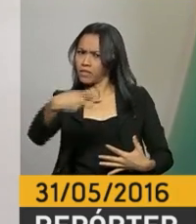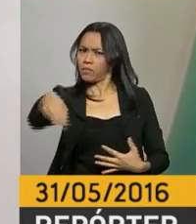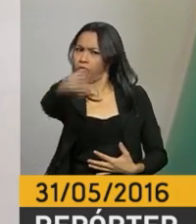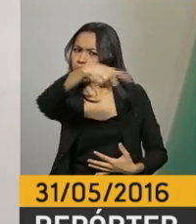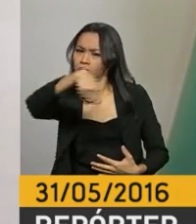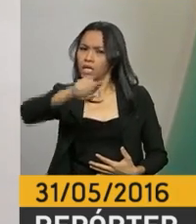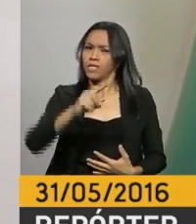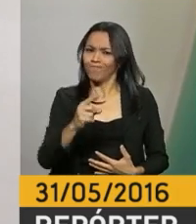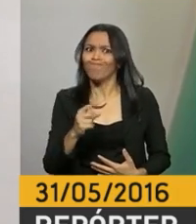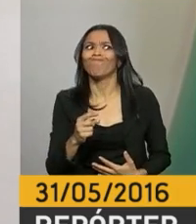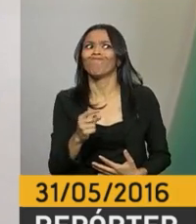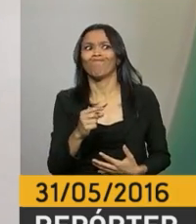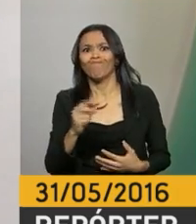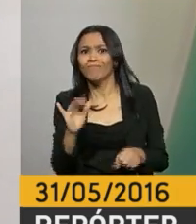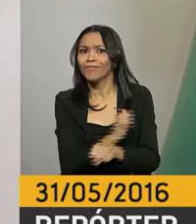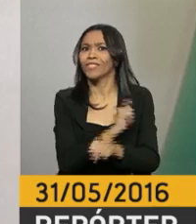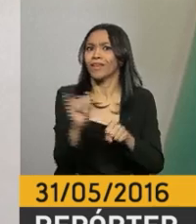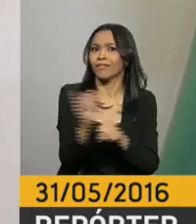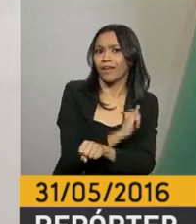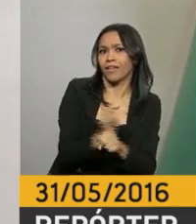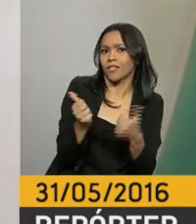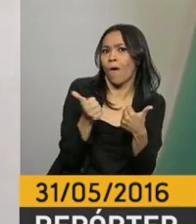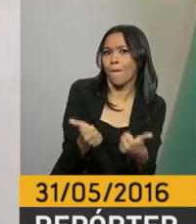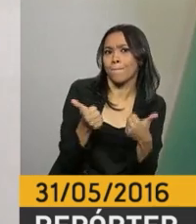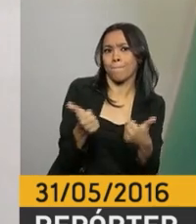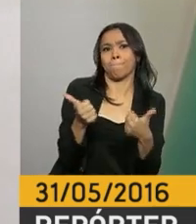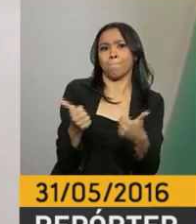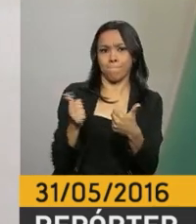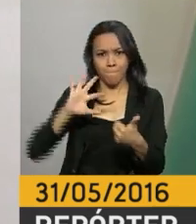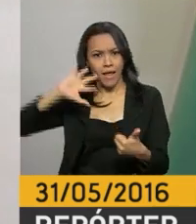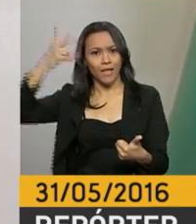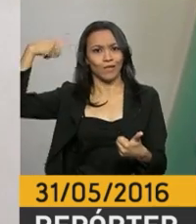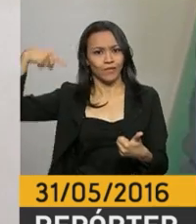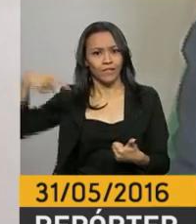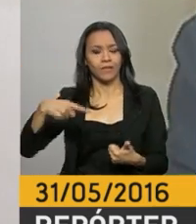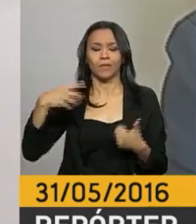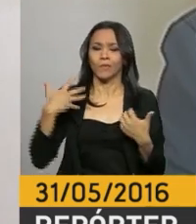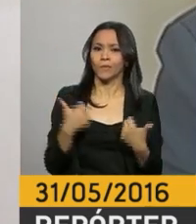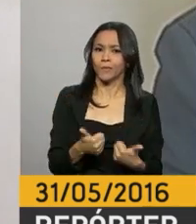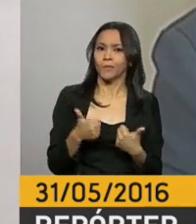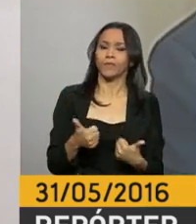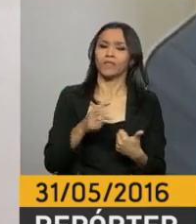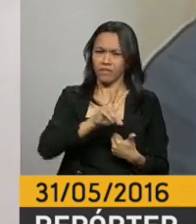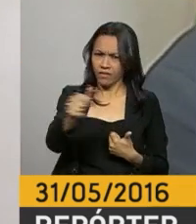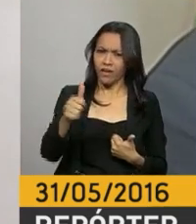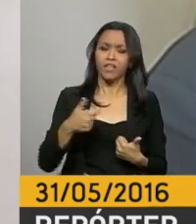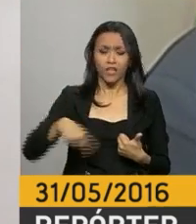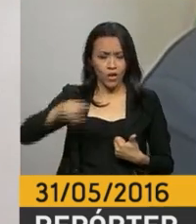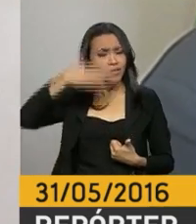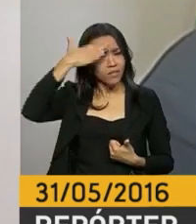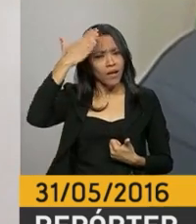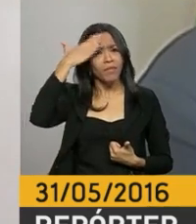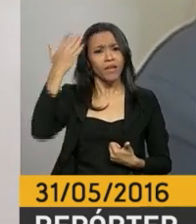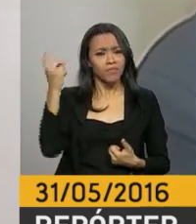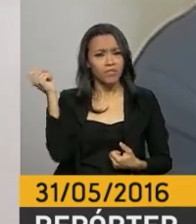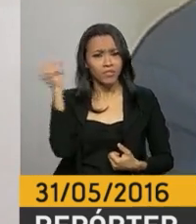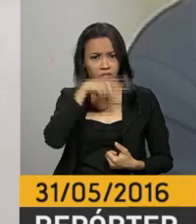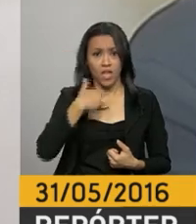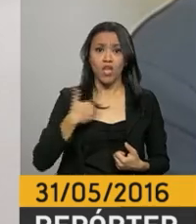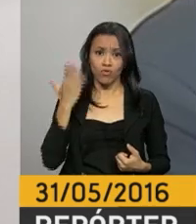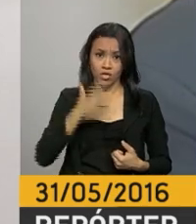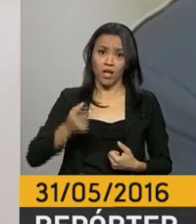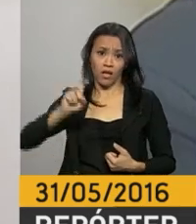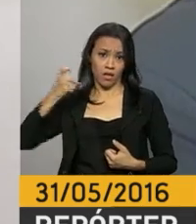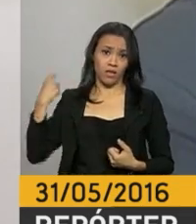vai haver medidas especiais aqui na União Federal. E, evidentemente, nós todos sabemos das dificuldades. Eu fui secretário